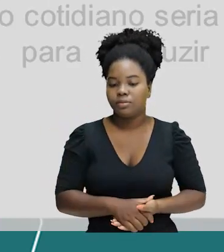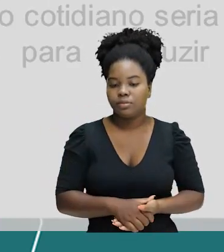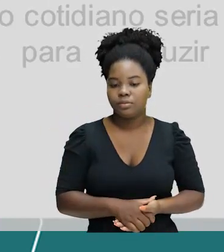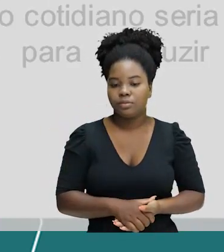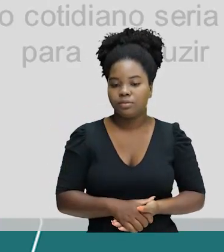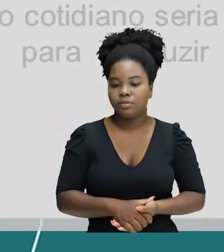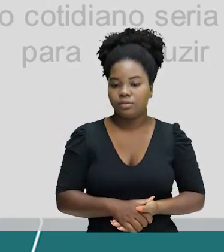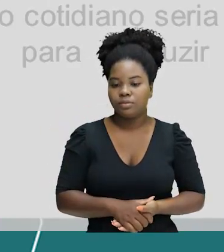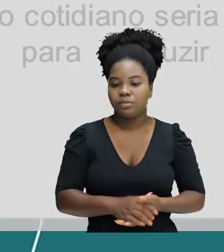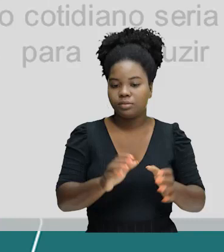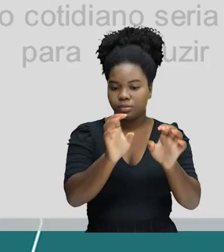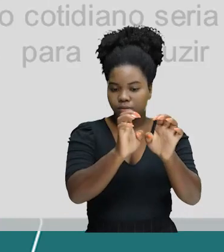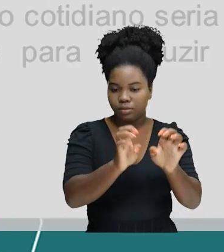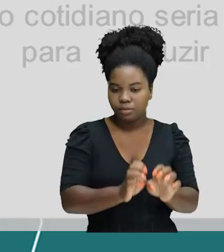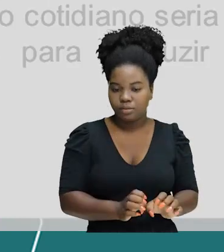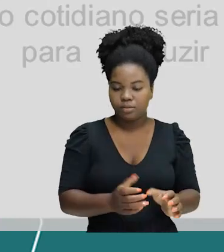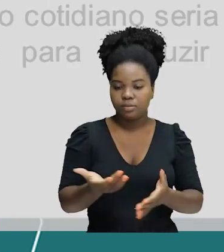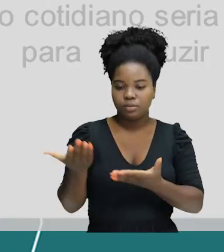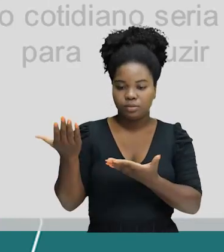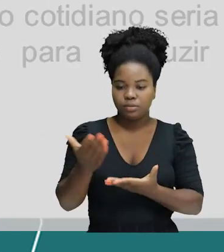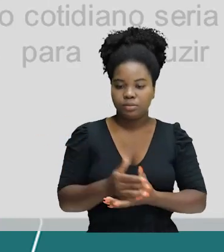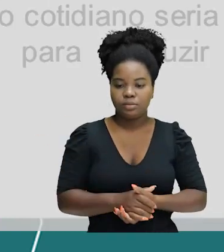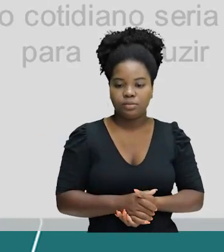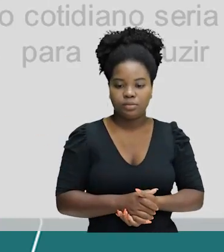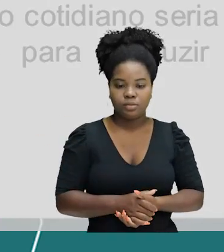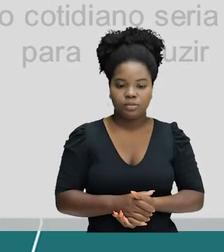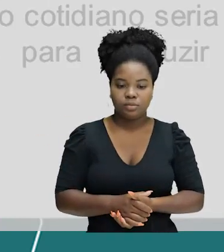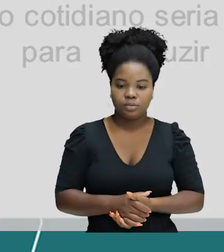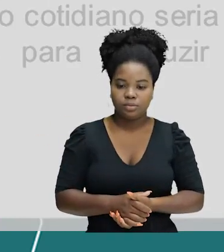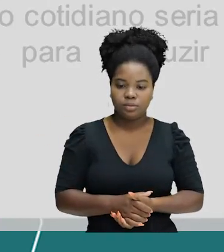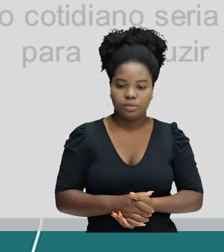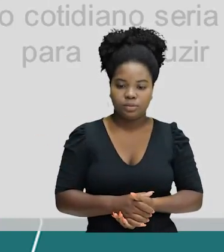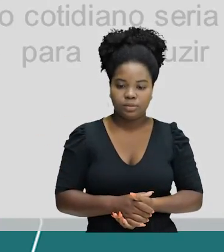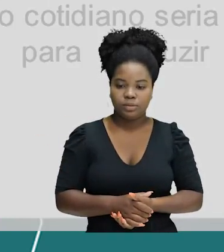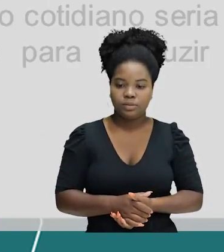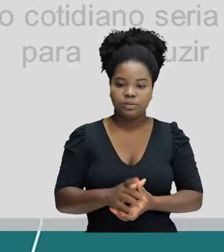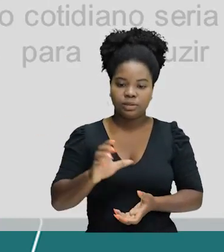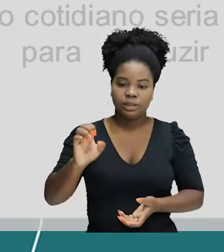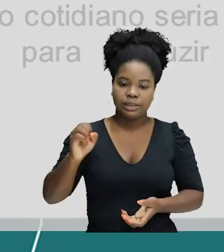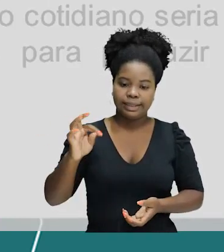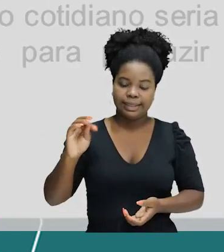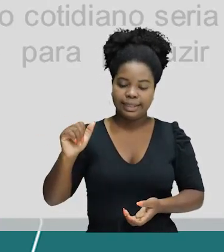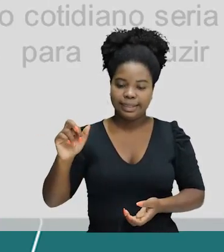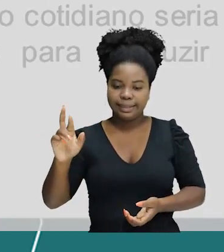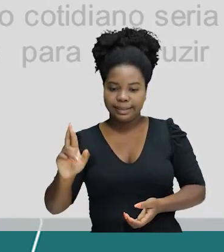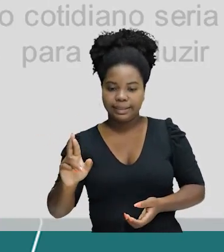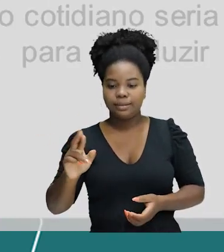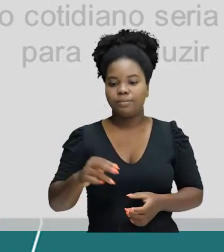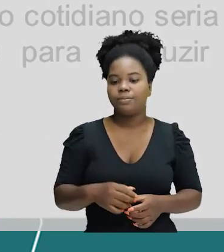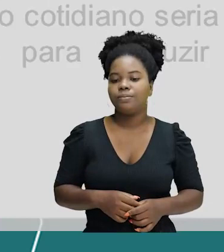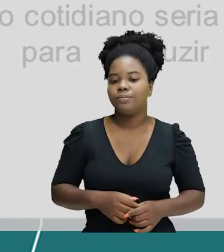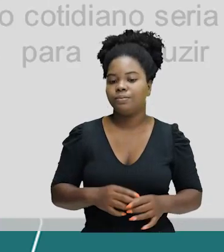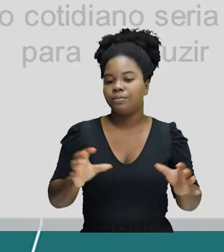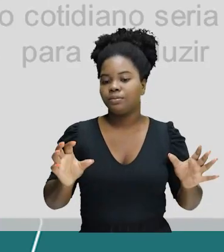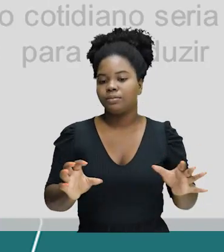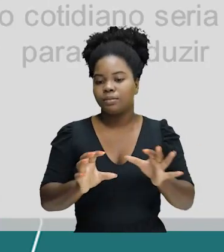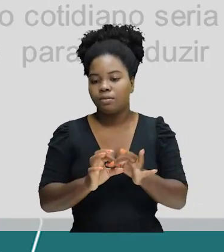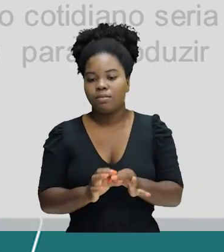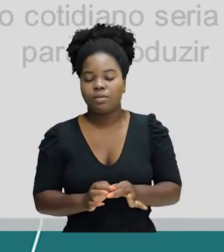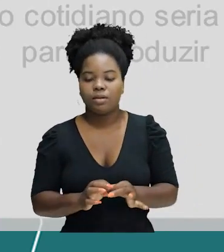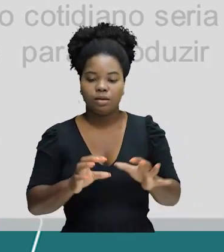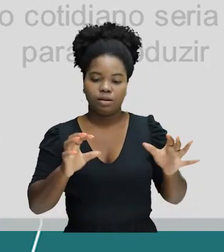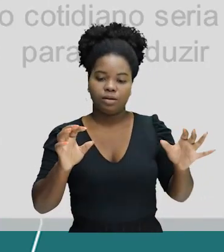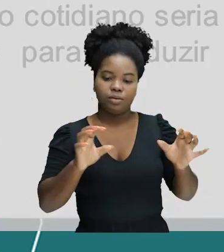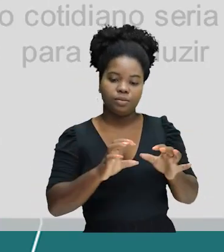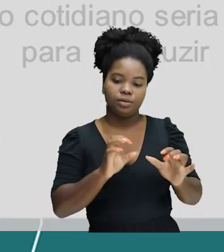a estrutura, certo? Essa região aqui, na verdade, é um éster, nós temos um éster ligado a uma